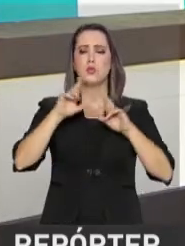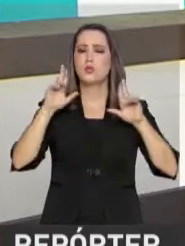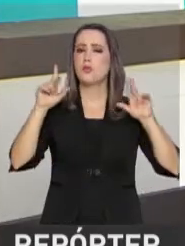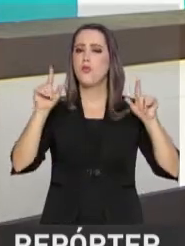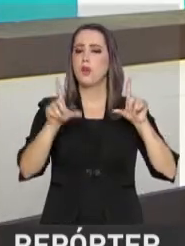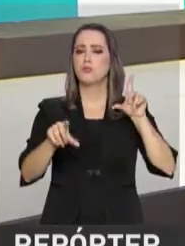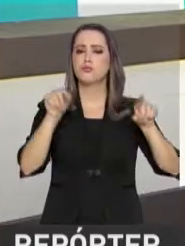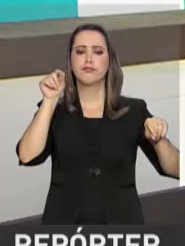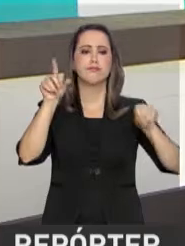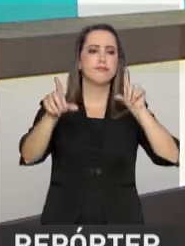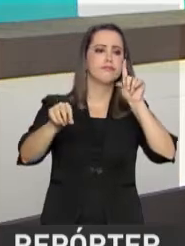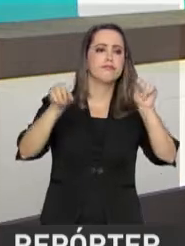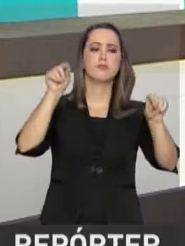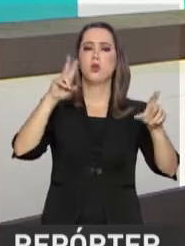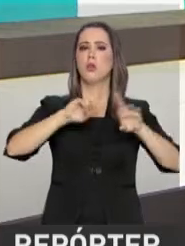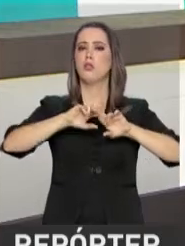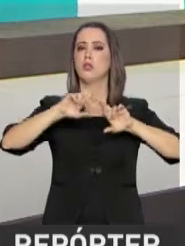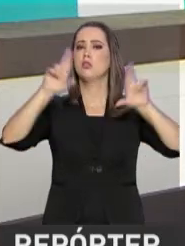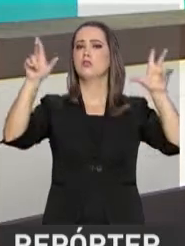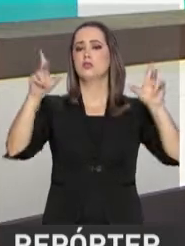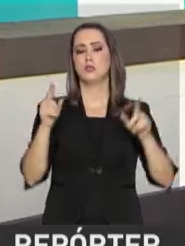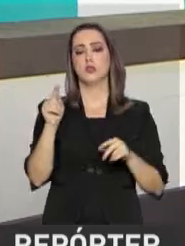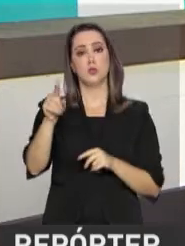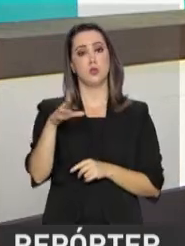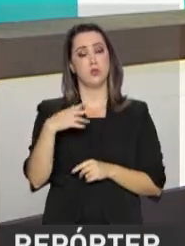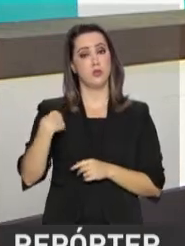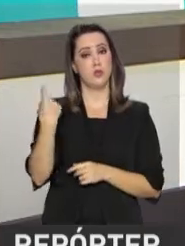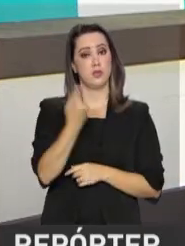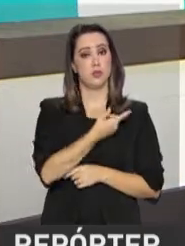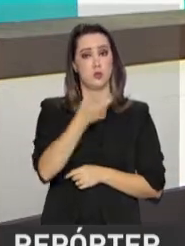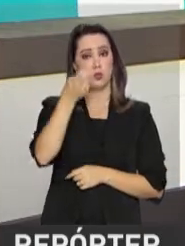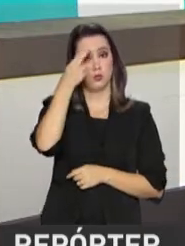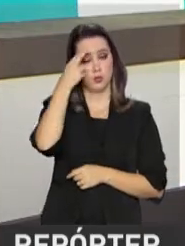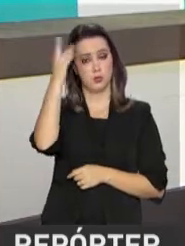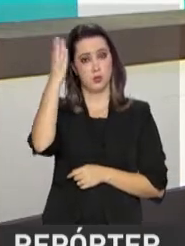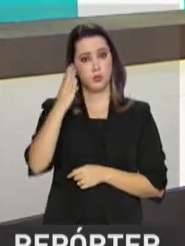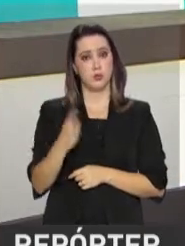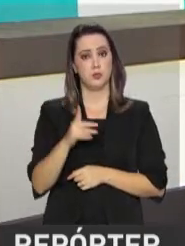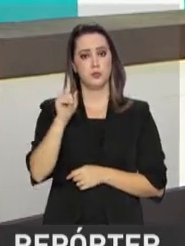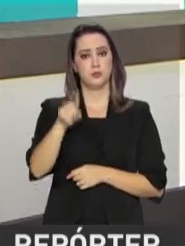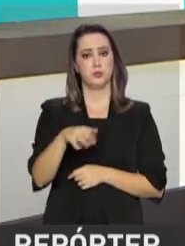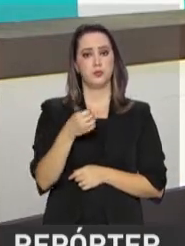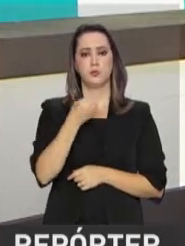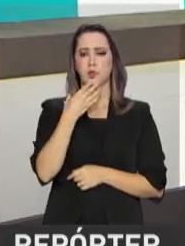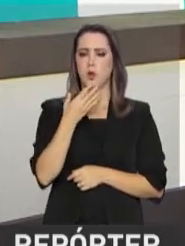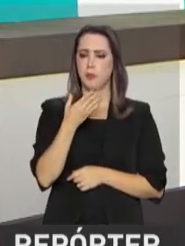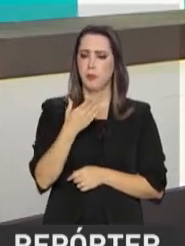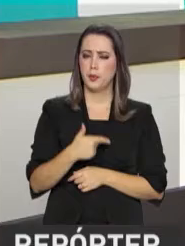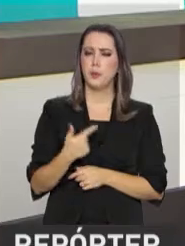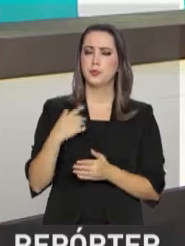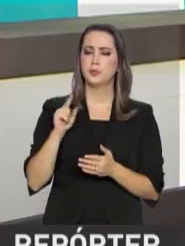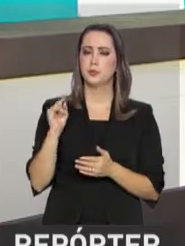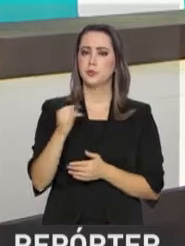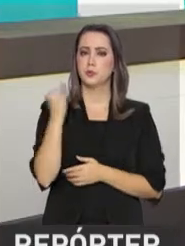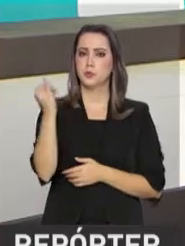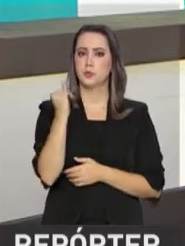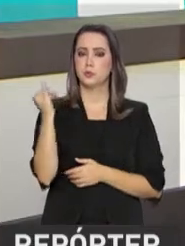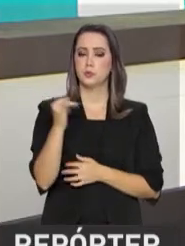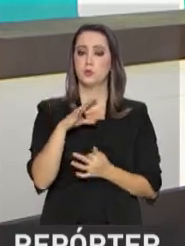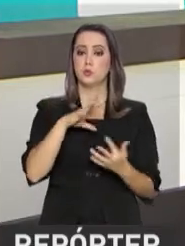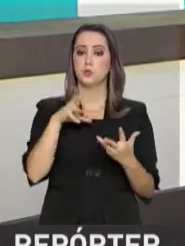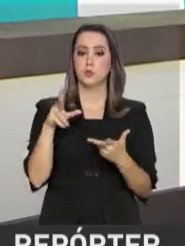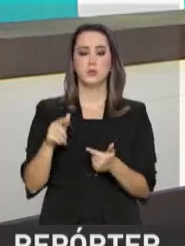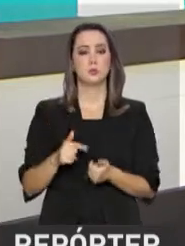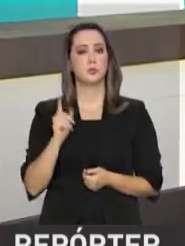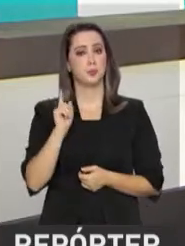seleção dos agraciados em conta toda a diversidade da cultura brasileira que a torna tão marcante dentro e fora do brasil